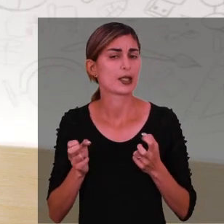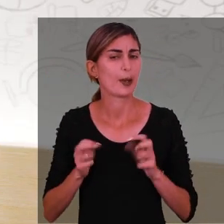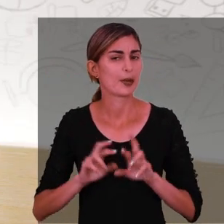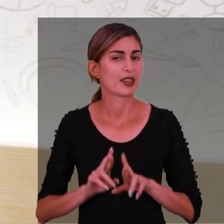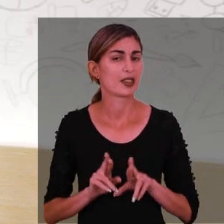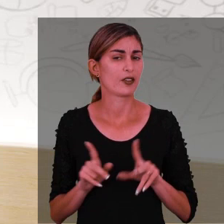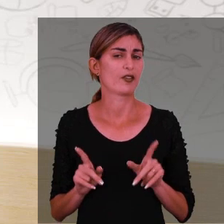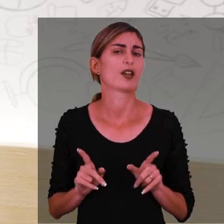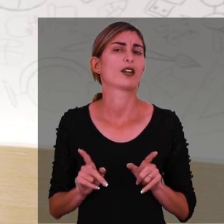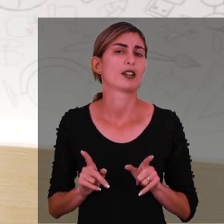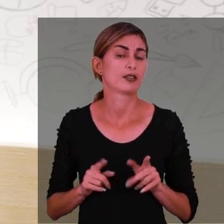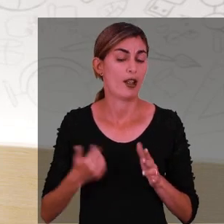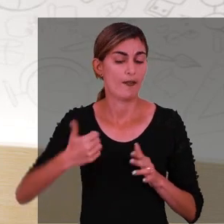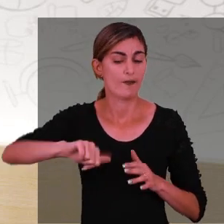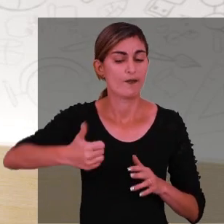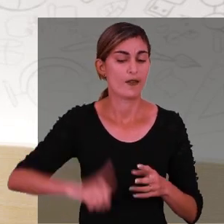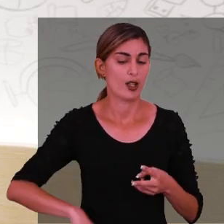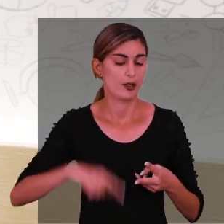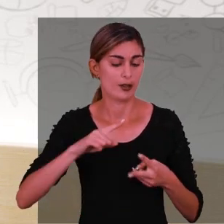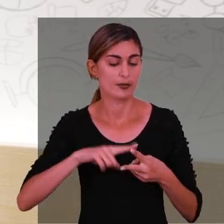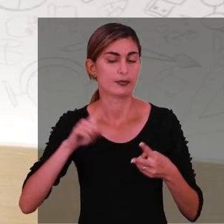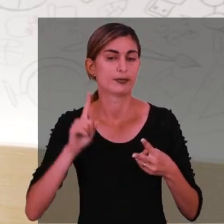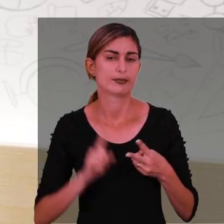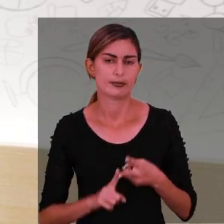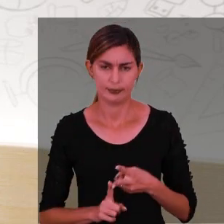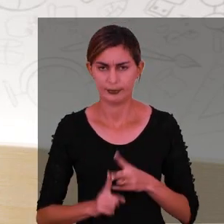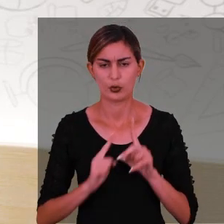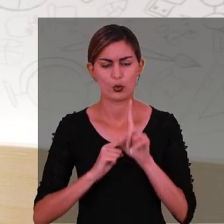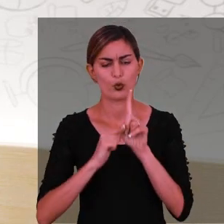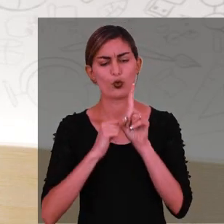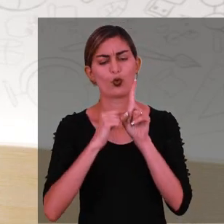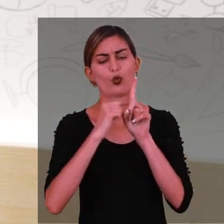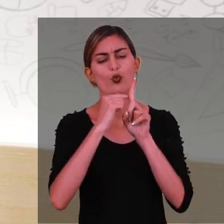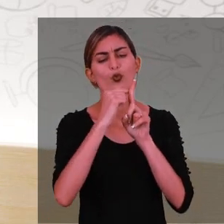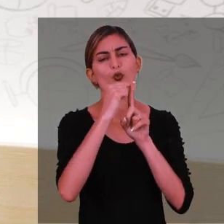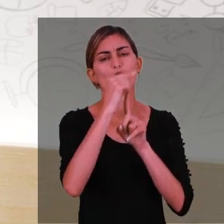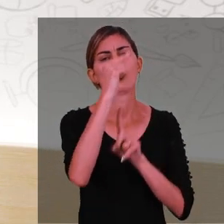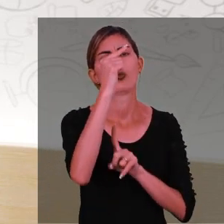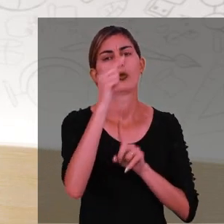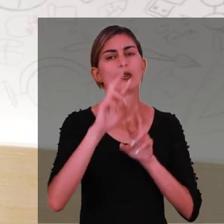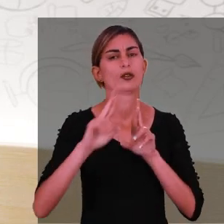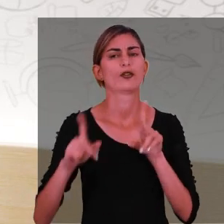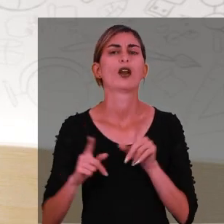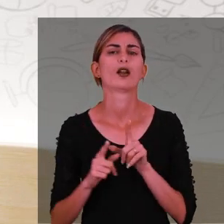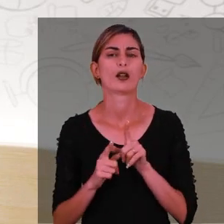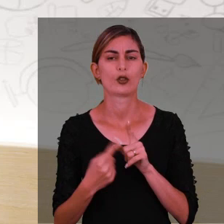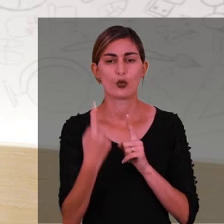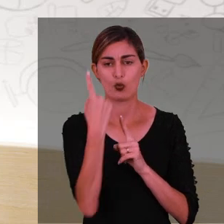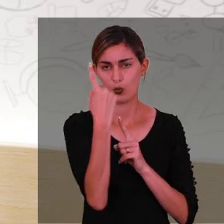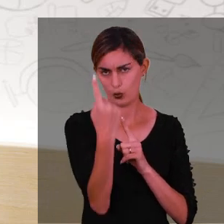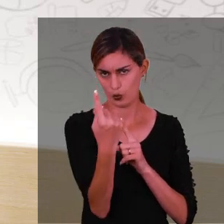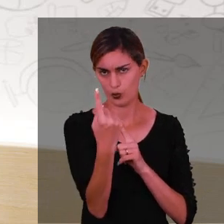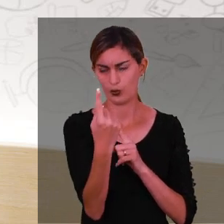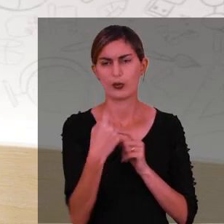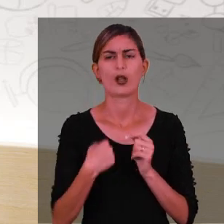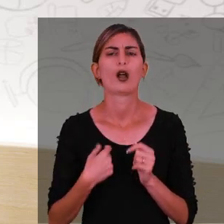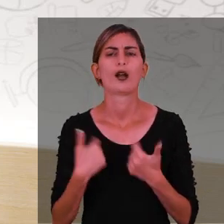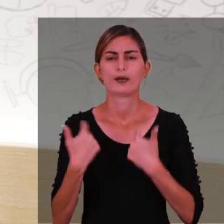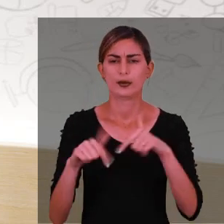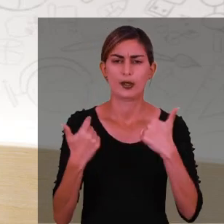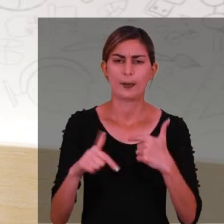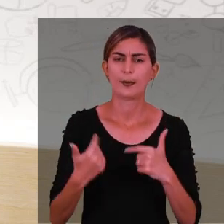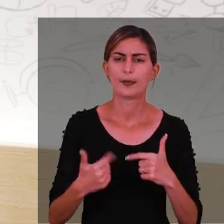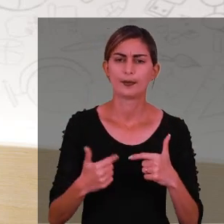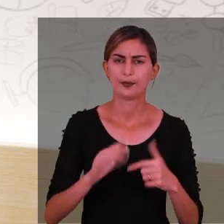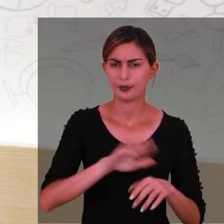Perceba que neste caso iremos avaliar duas situações térmicas diferentes, onde na situação 1 o trabalhador